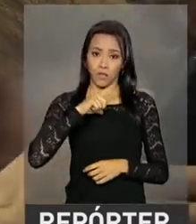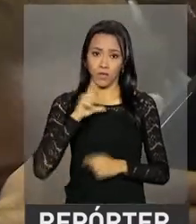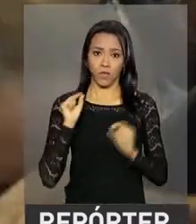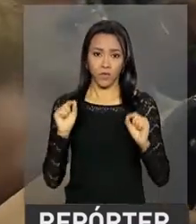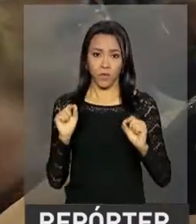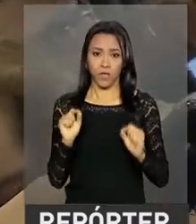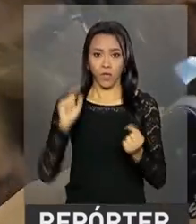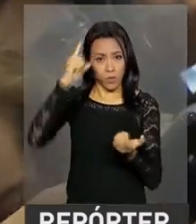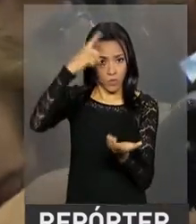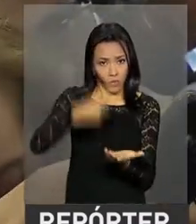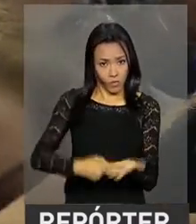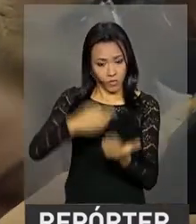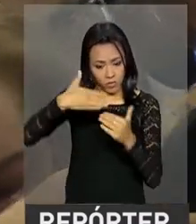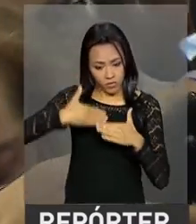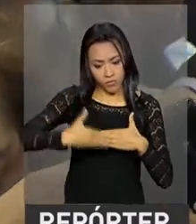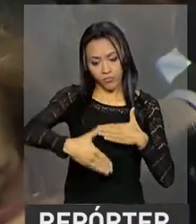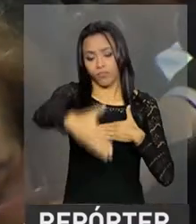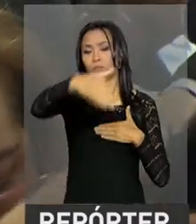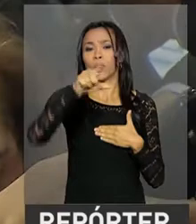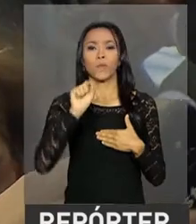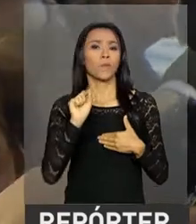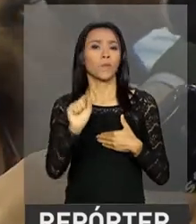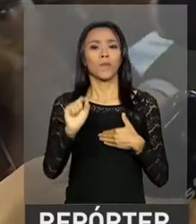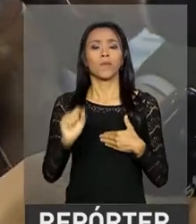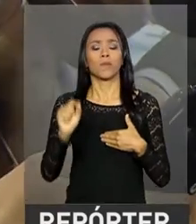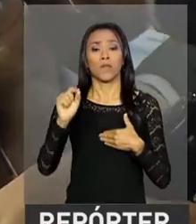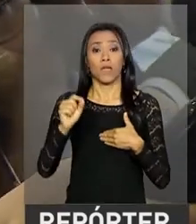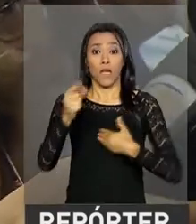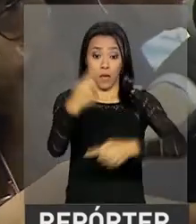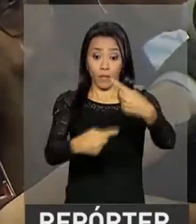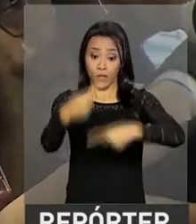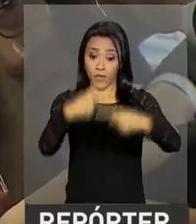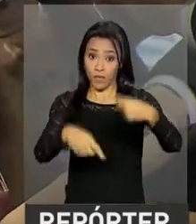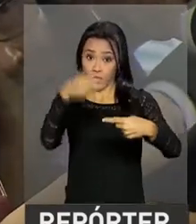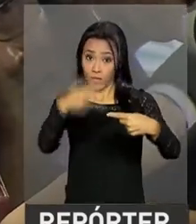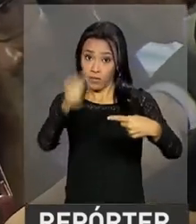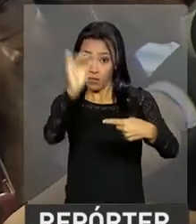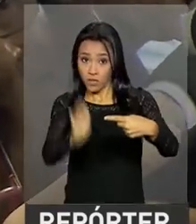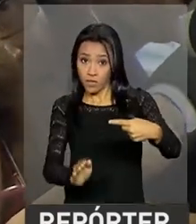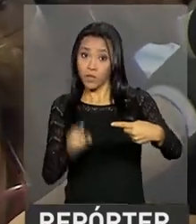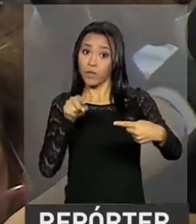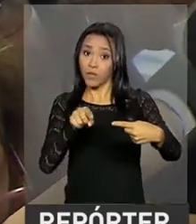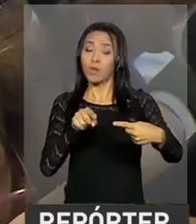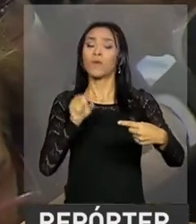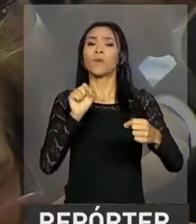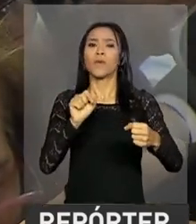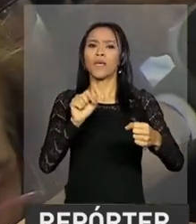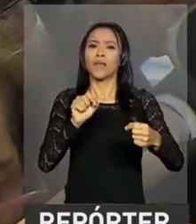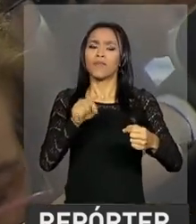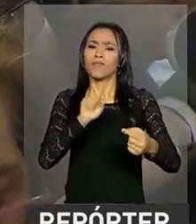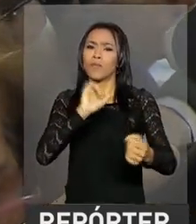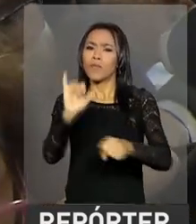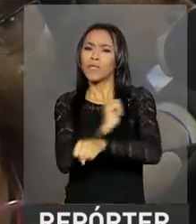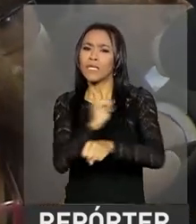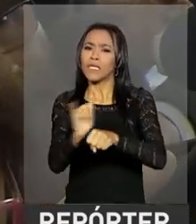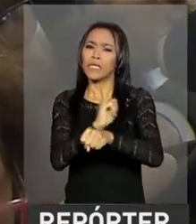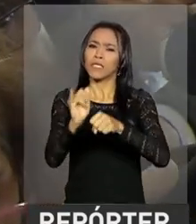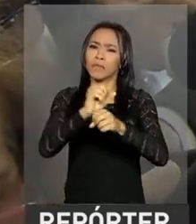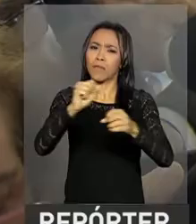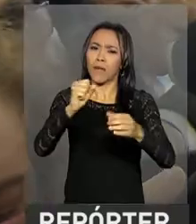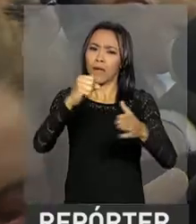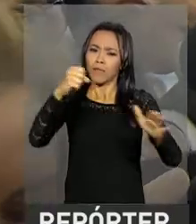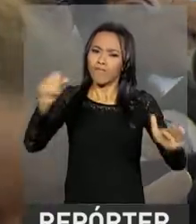agora é fazer política externa brasileira o fator a mais para impulsionar o desenvolvimento do brasil pode